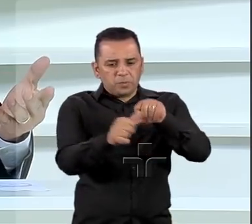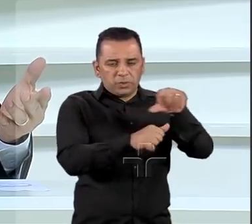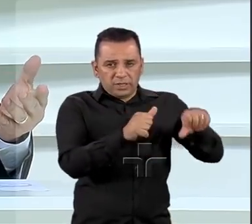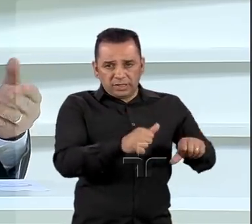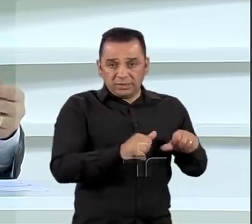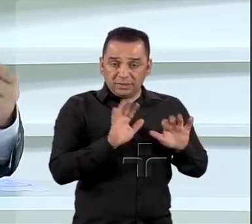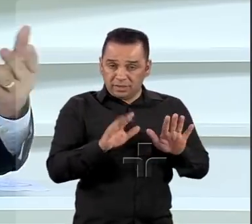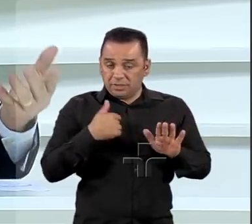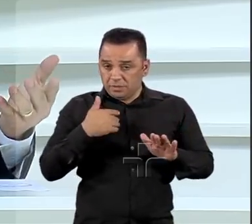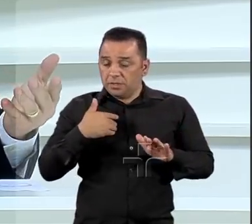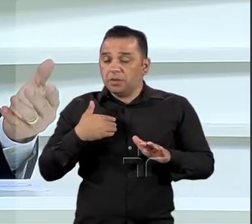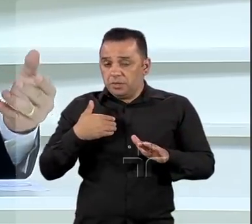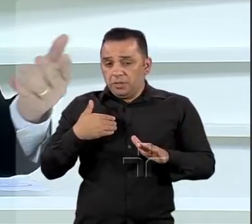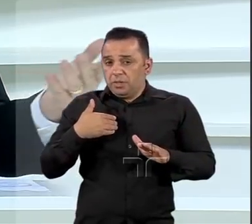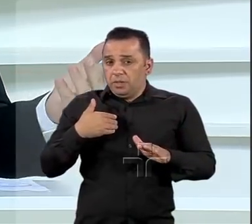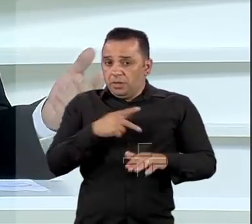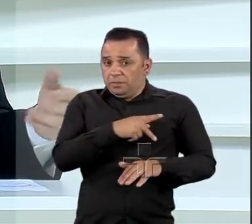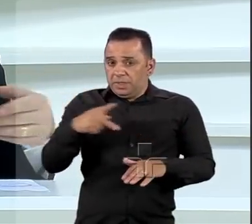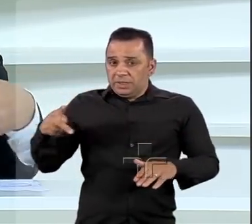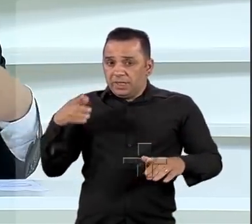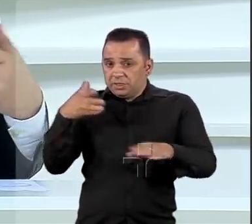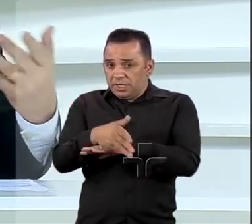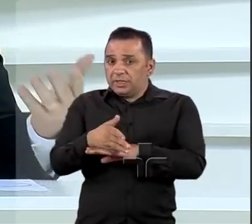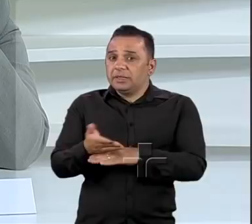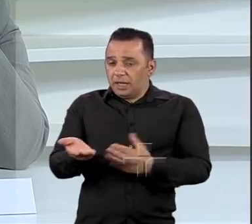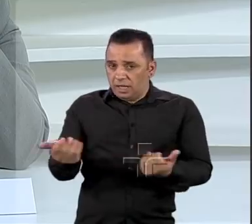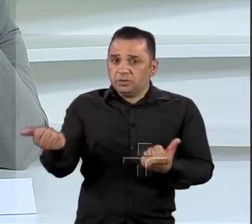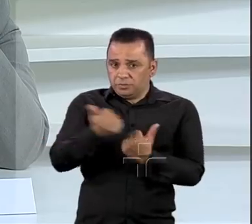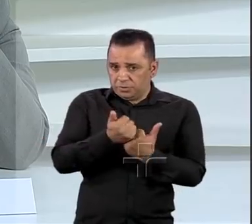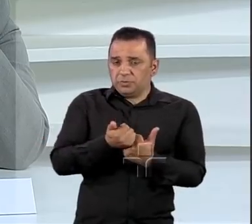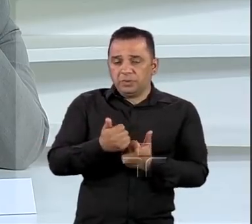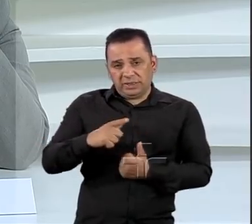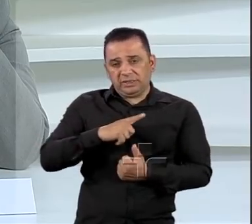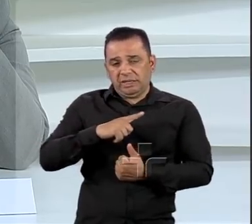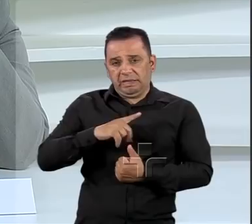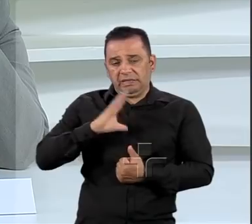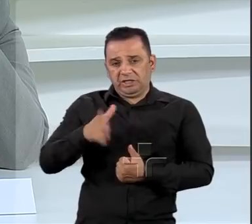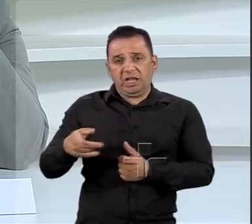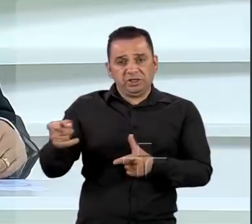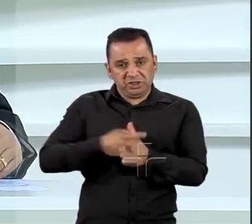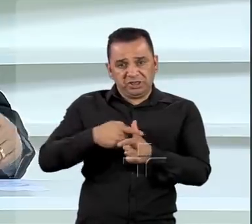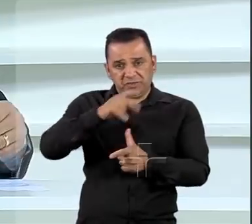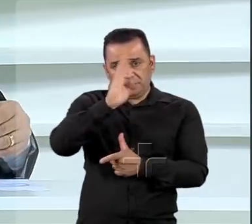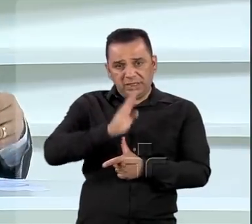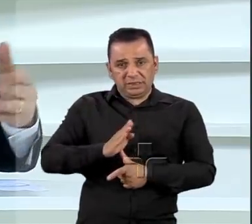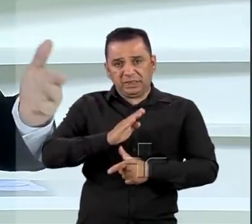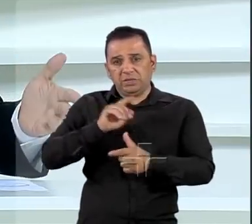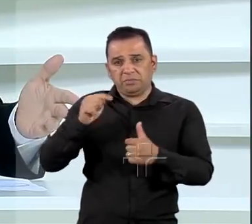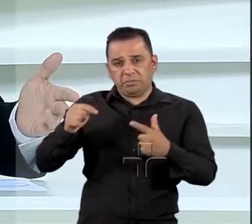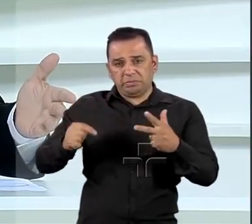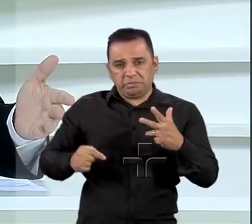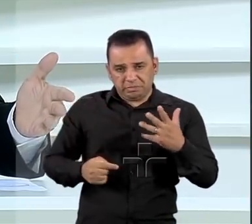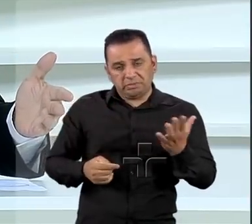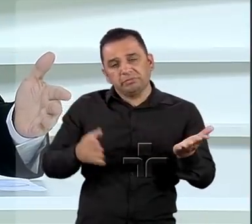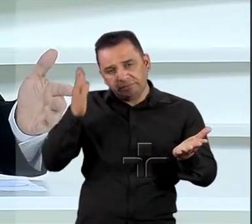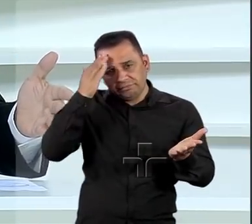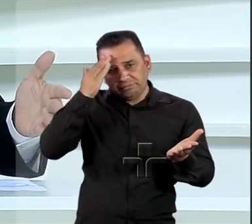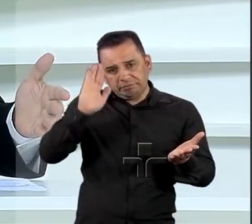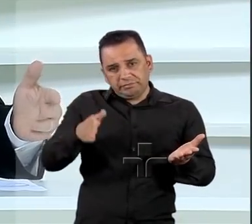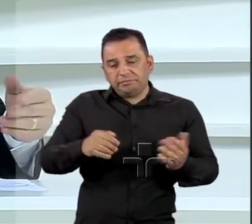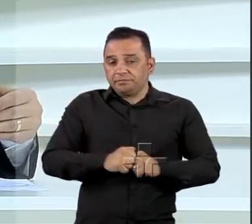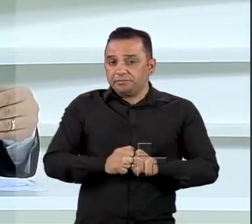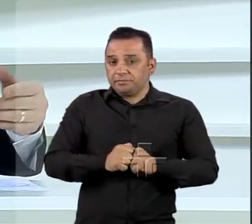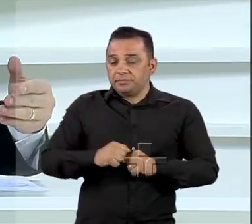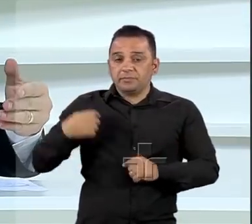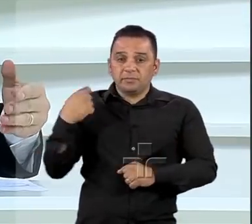que assumir, ele vai assumir numa condição com um Estado bastante endividado, etc. e tal. E os